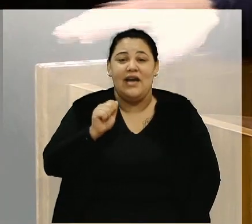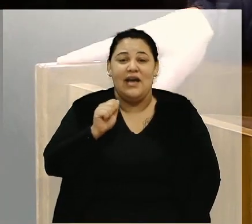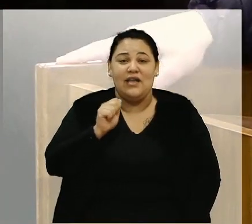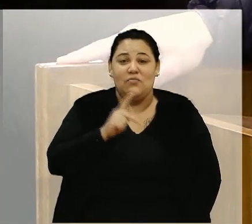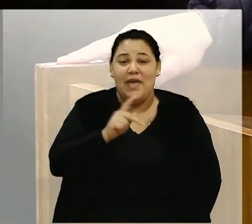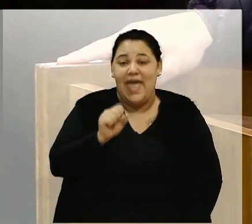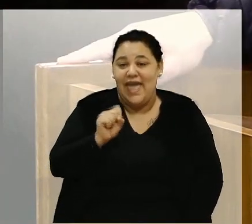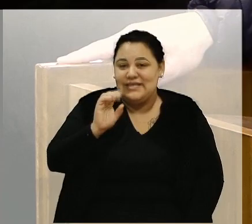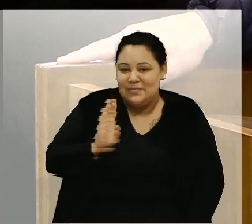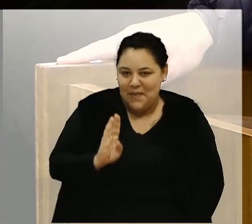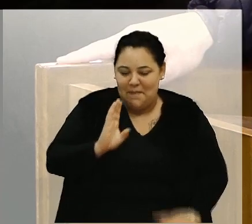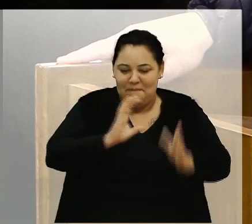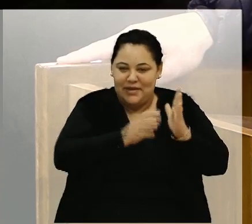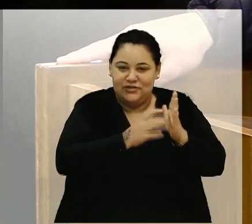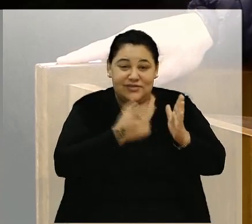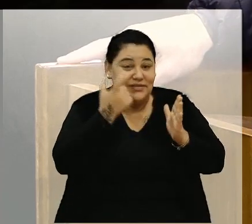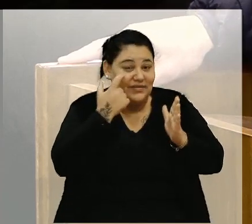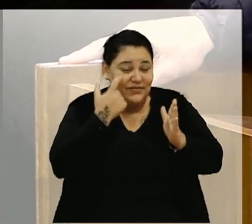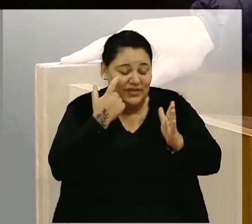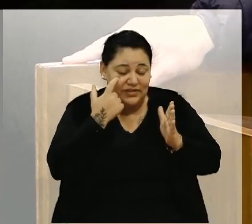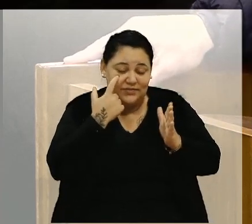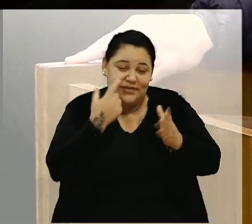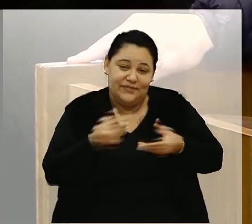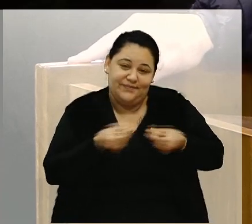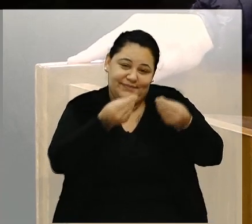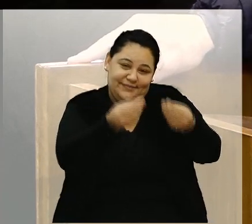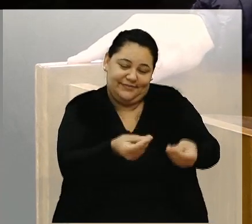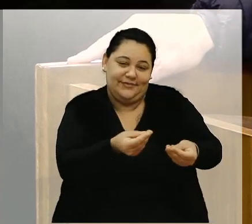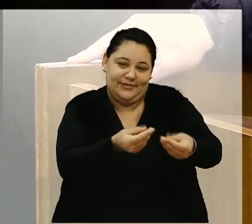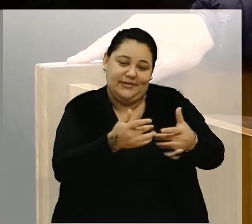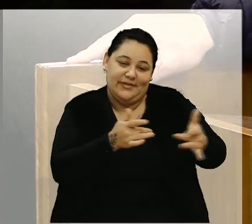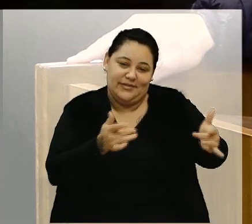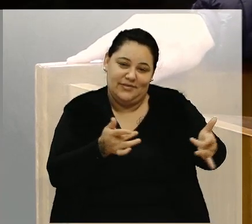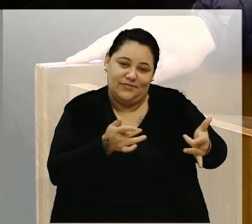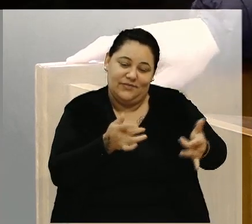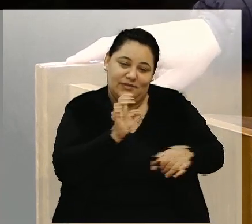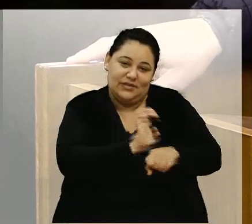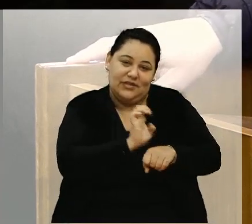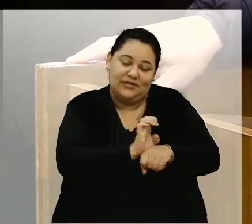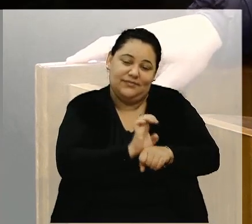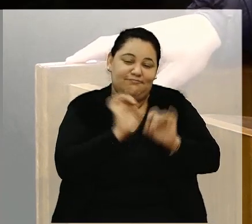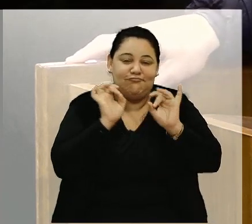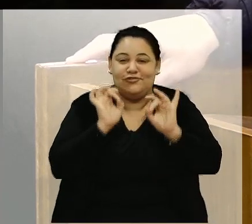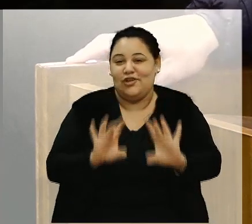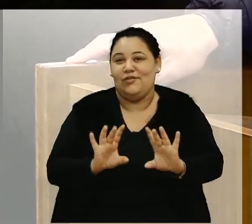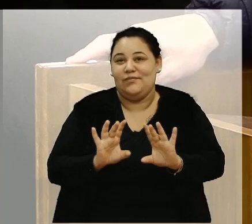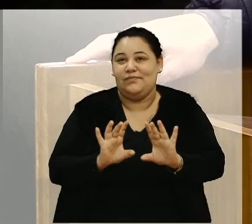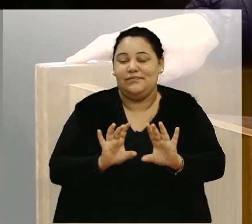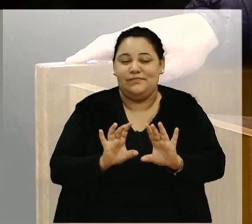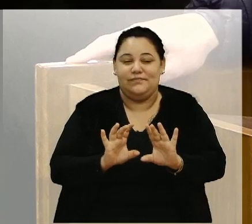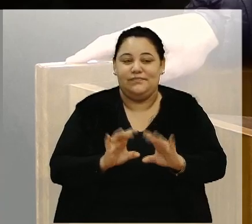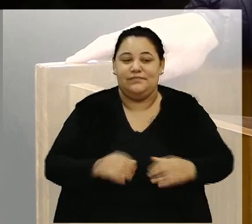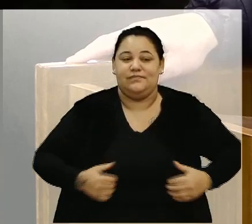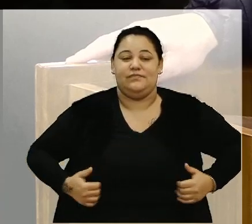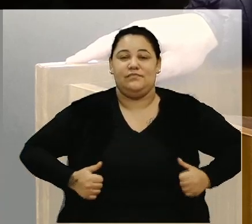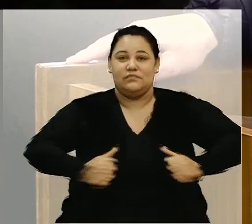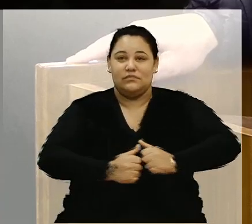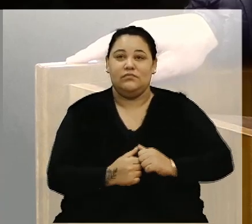e fizeram essa doação ao nosso estado. No mais era isso, meu grande